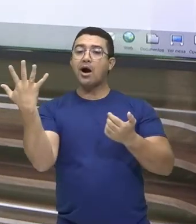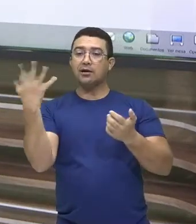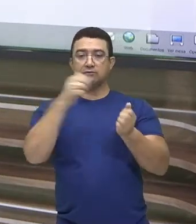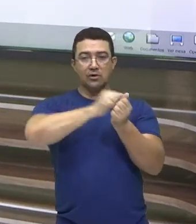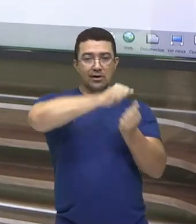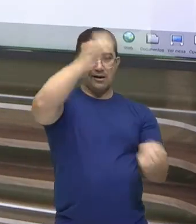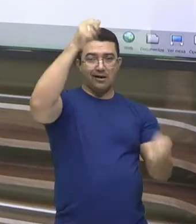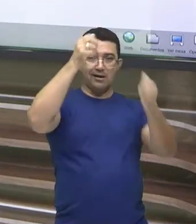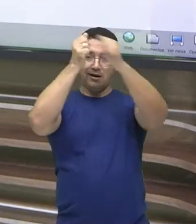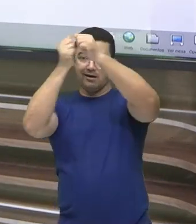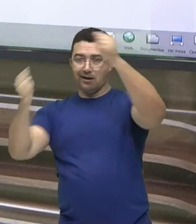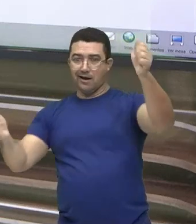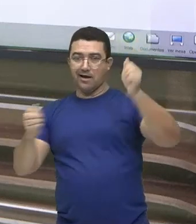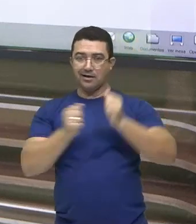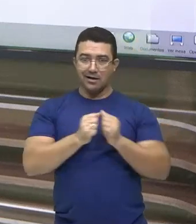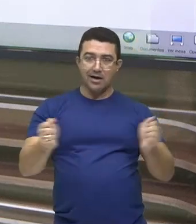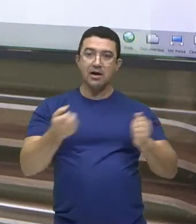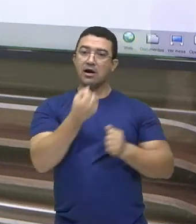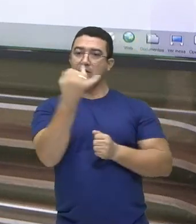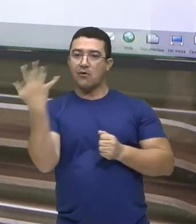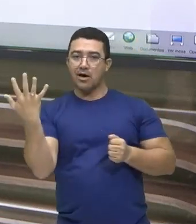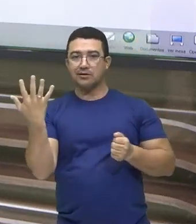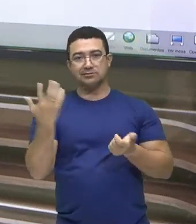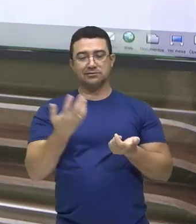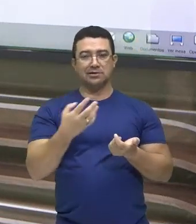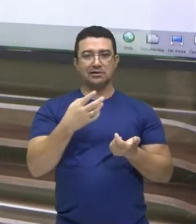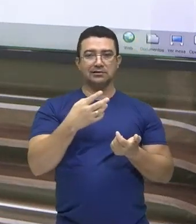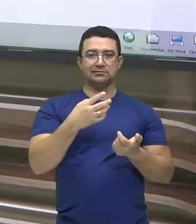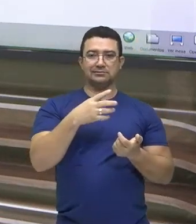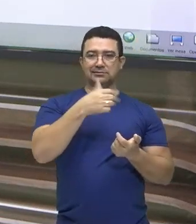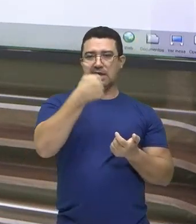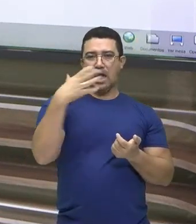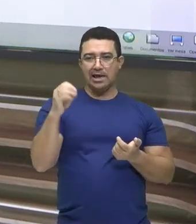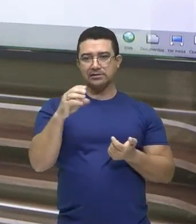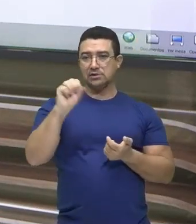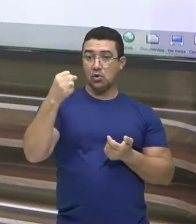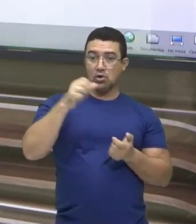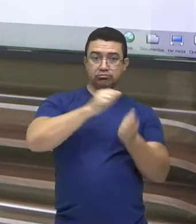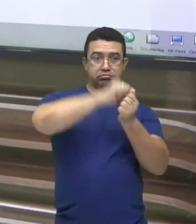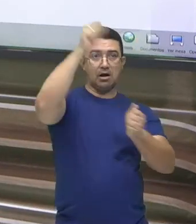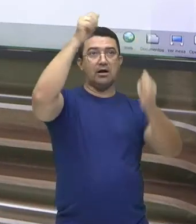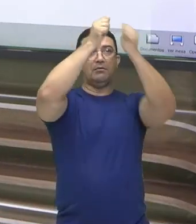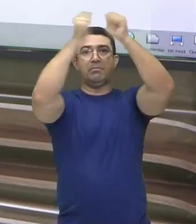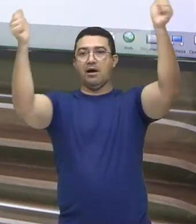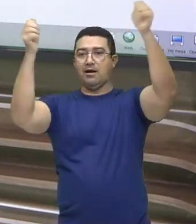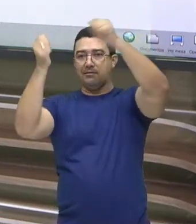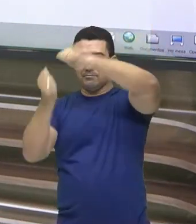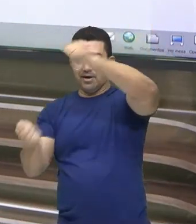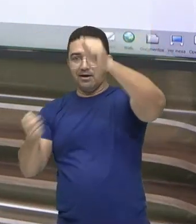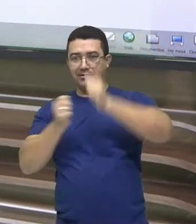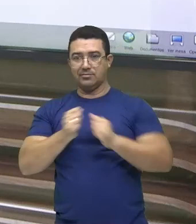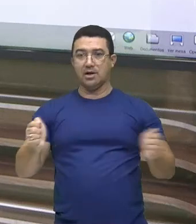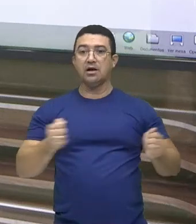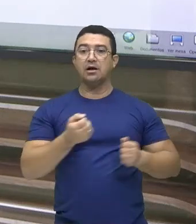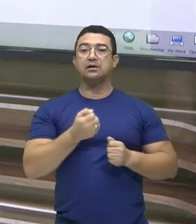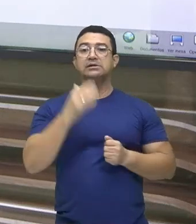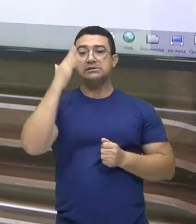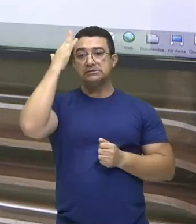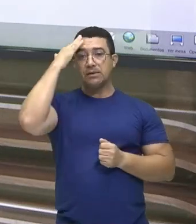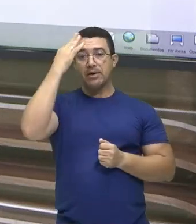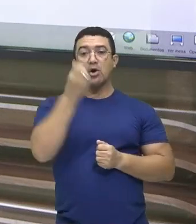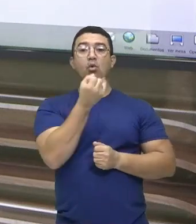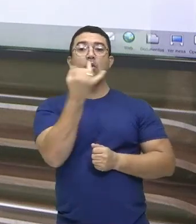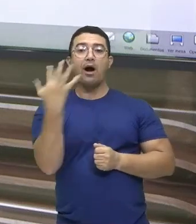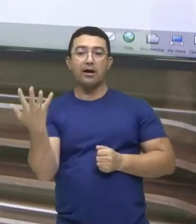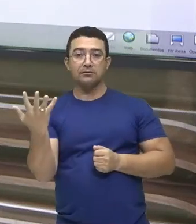Será que ele tem 10 lados? Será que ele tem 8, 9 lados, né? Para a gente descobrir essa quantidade de lados, nós vamos